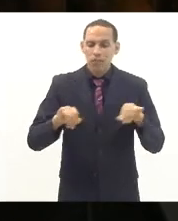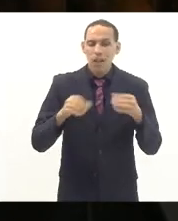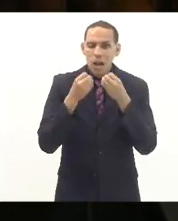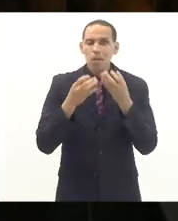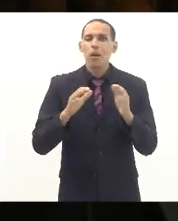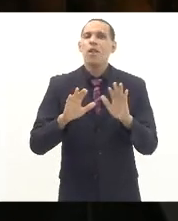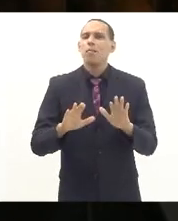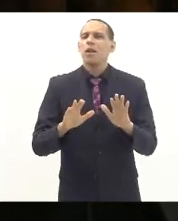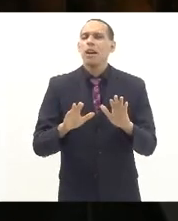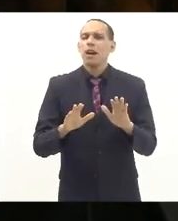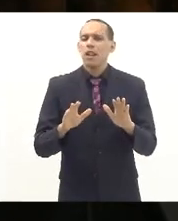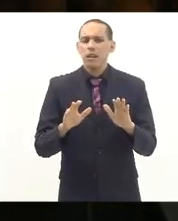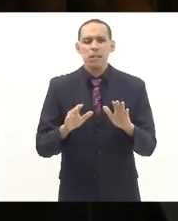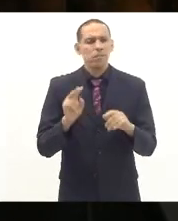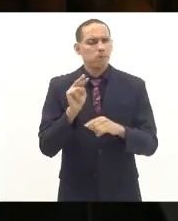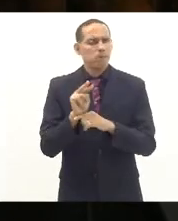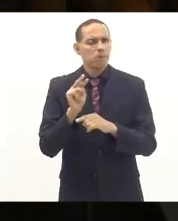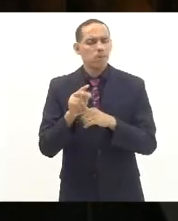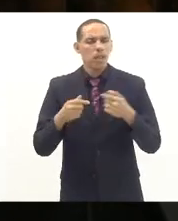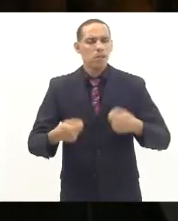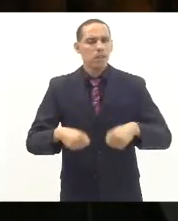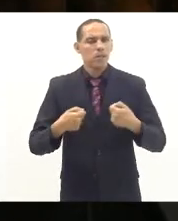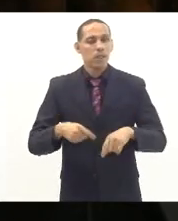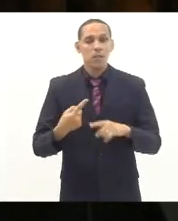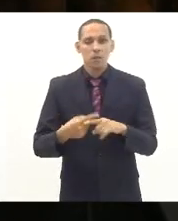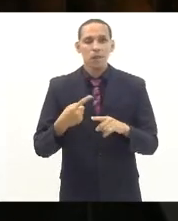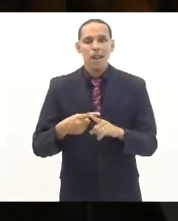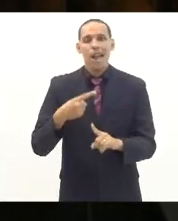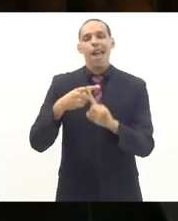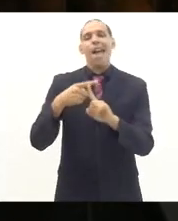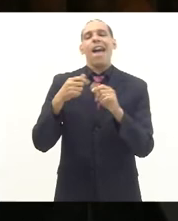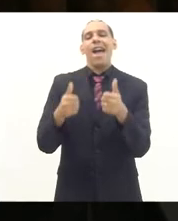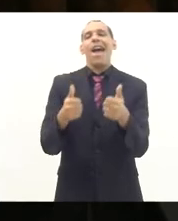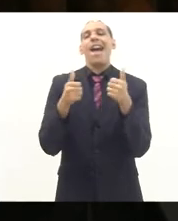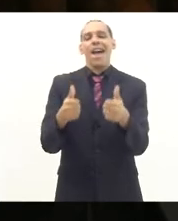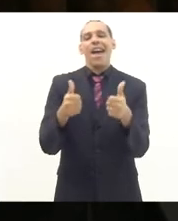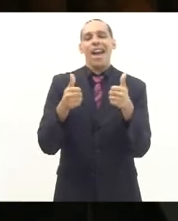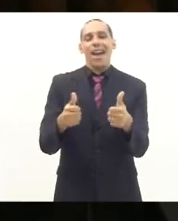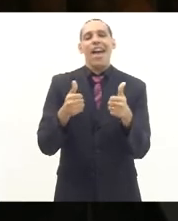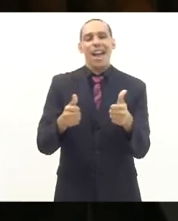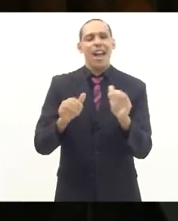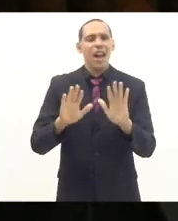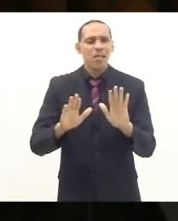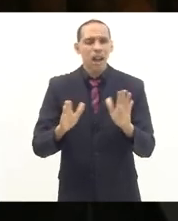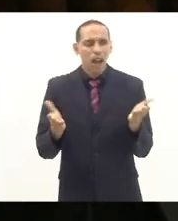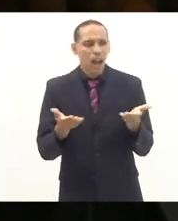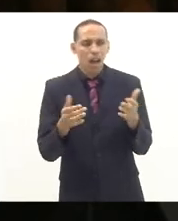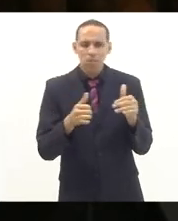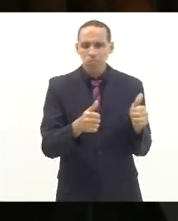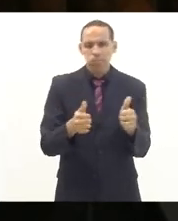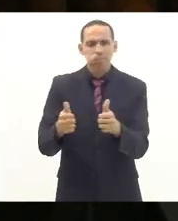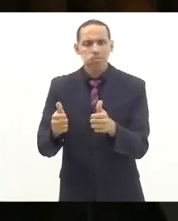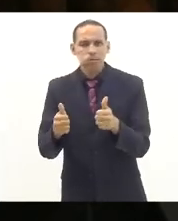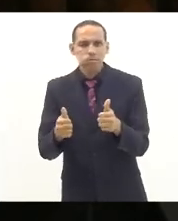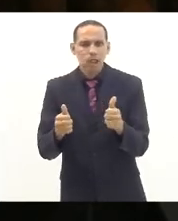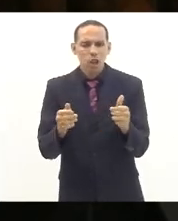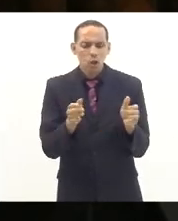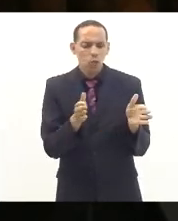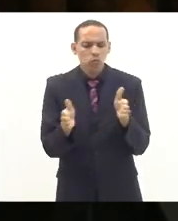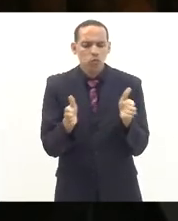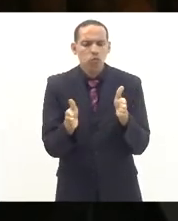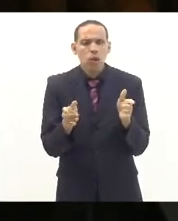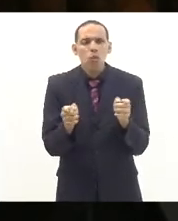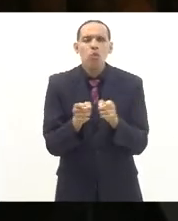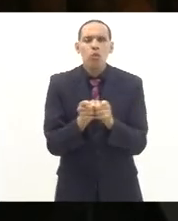mas é necessário se manter vigilante pois abração otimismo que não corresponde a um cenário de curto prazo futuro